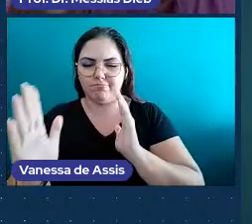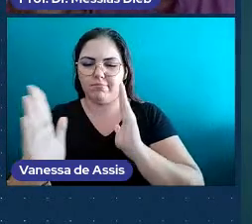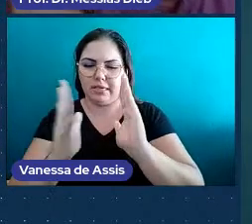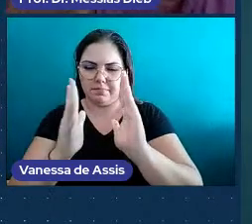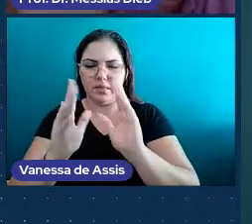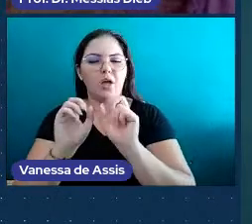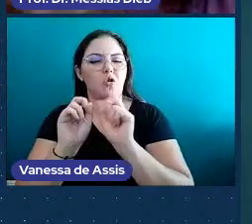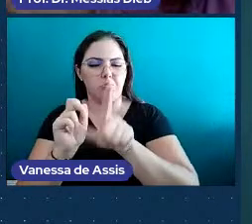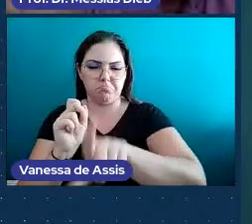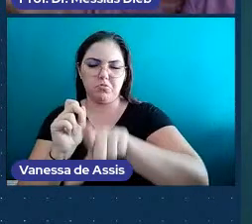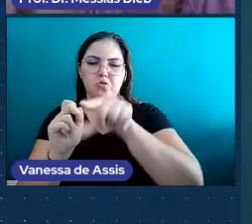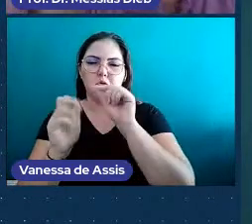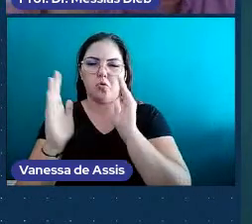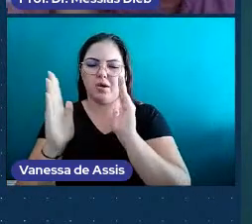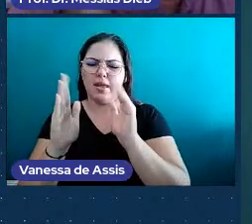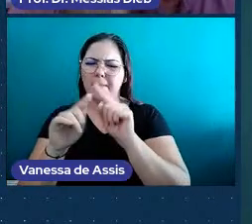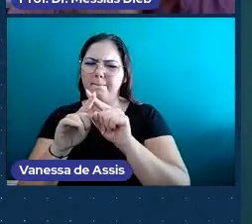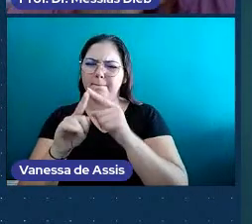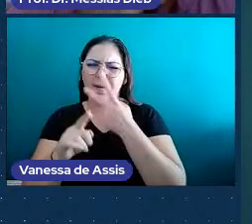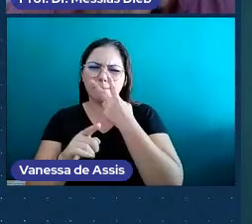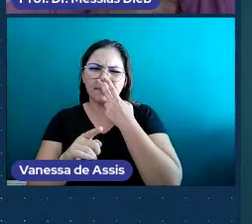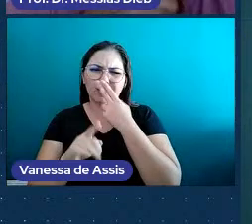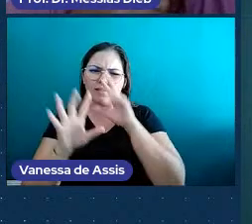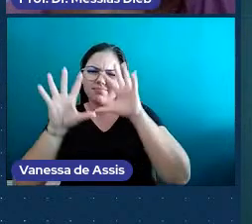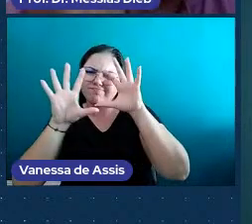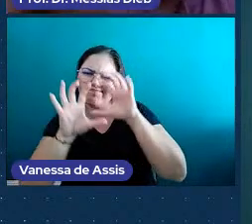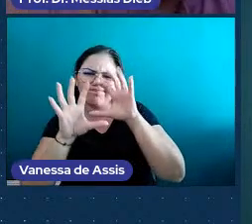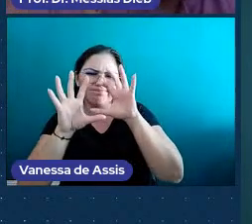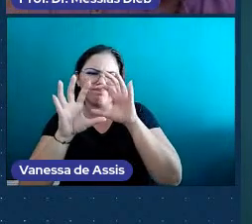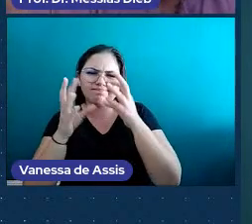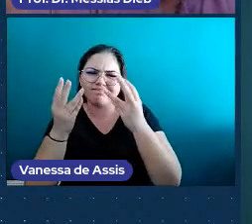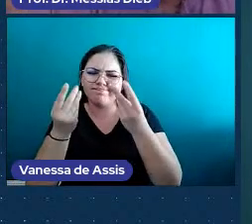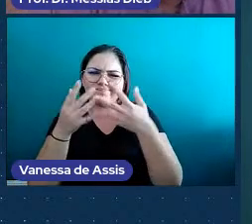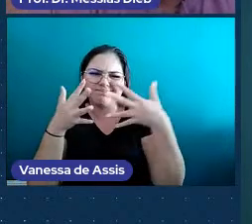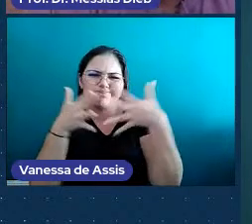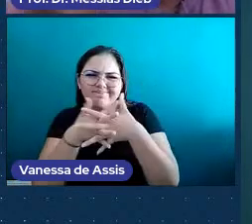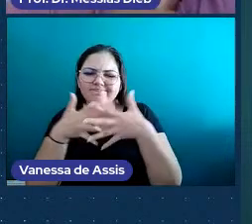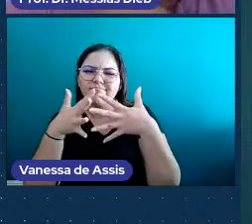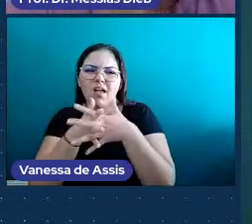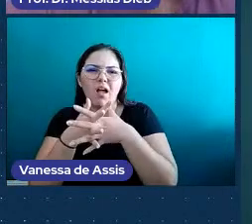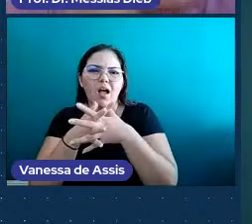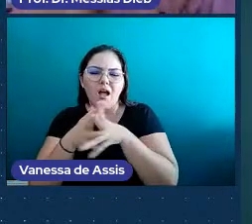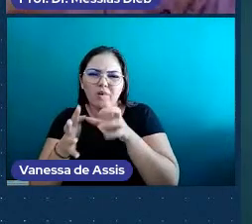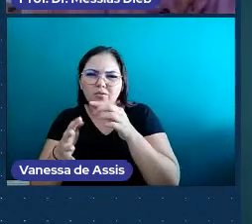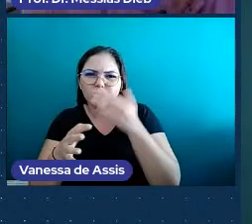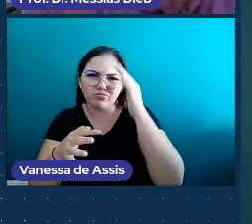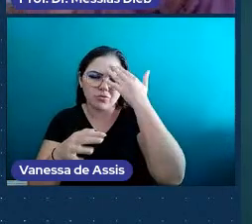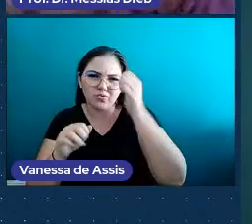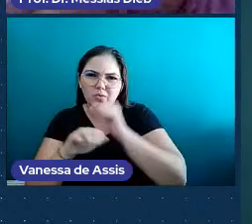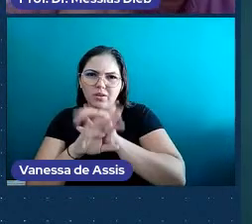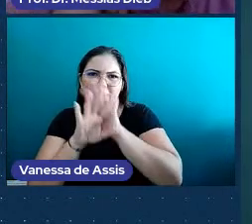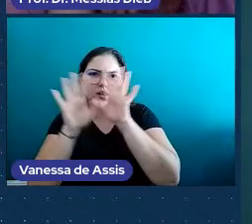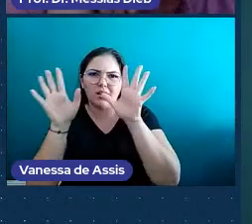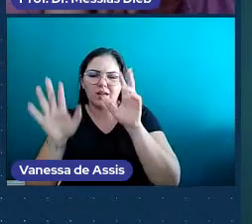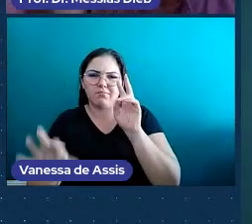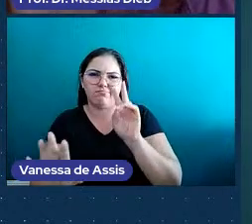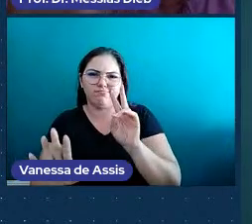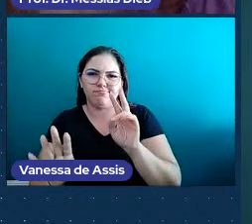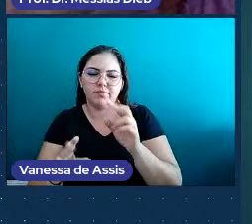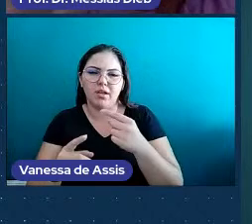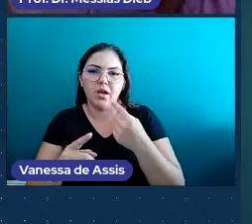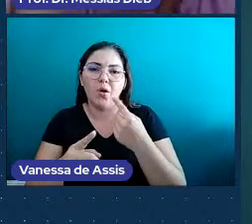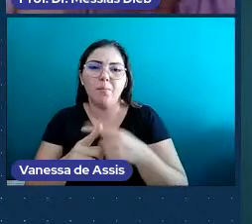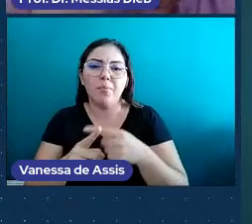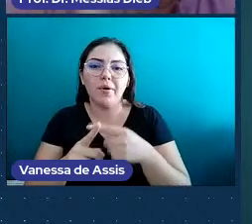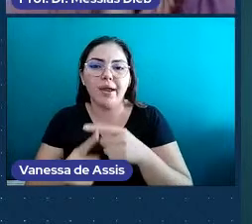vocês para uma outra coisa, né? Quem vai ler o seu projeto não vai ter você do lado para explicar o que é